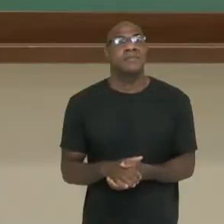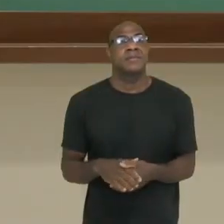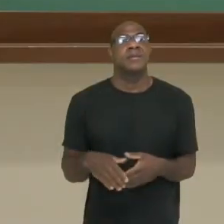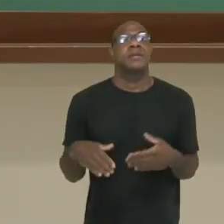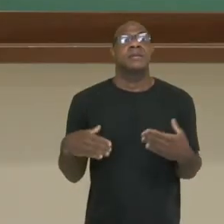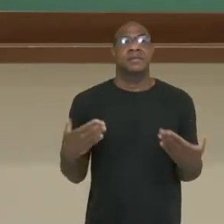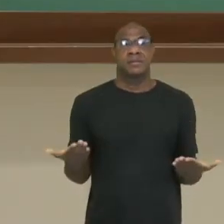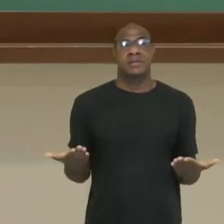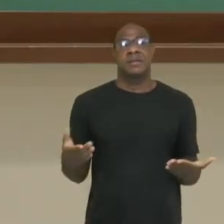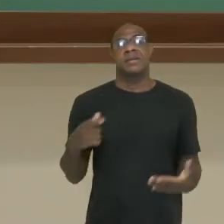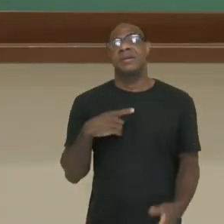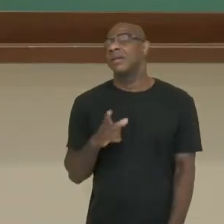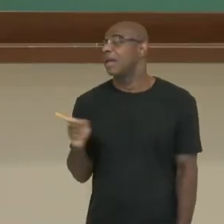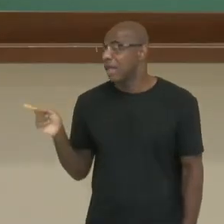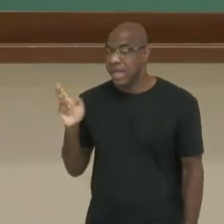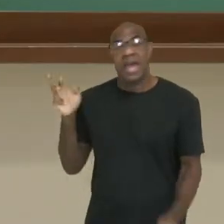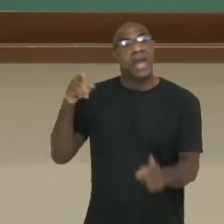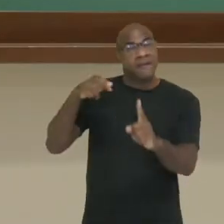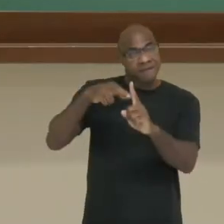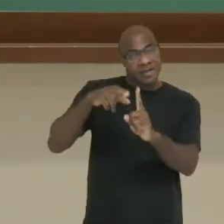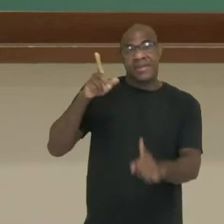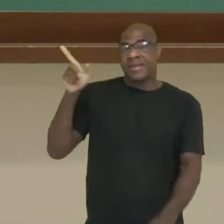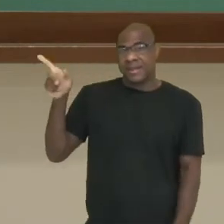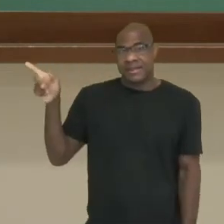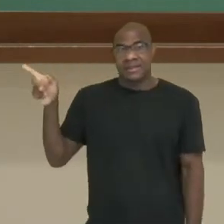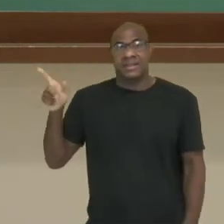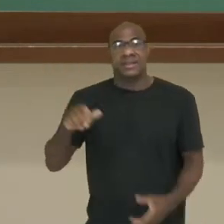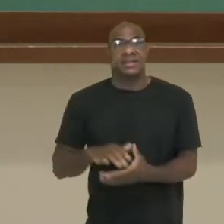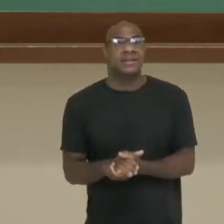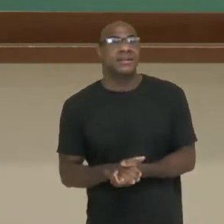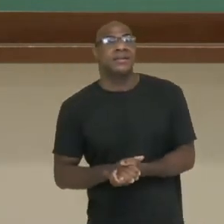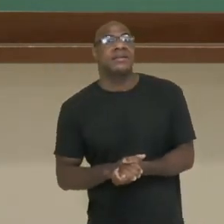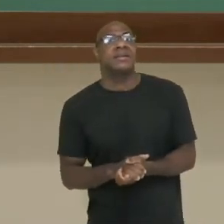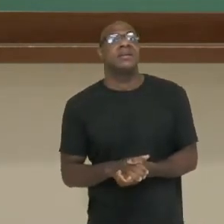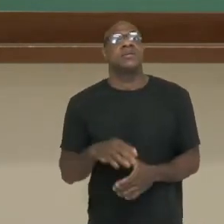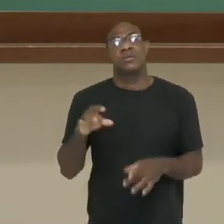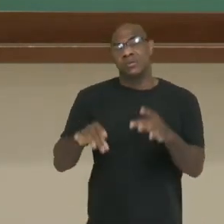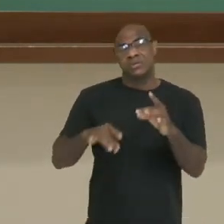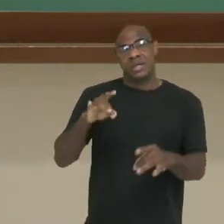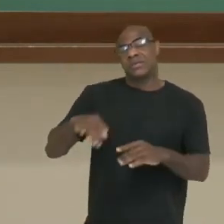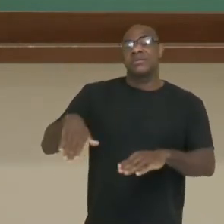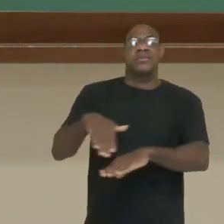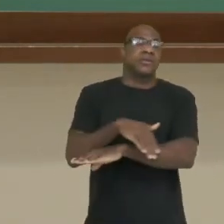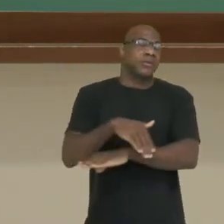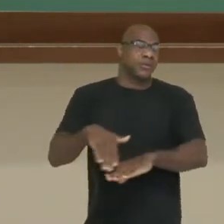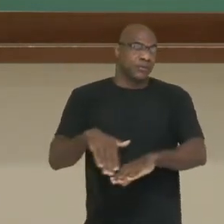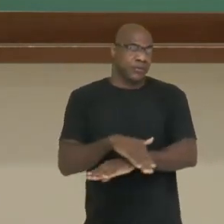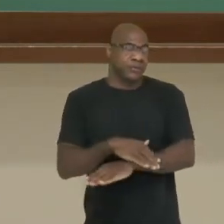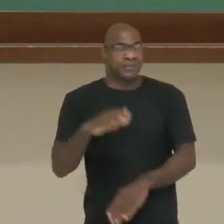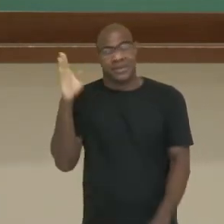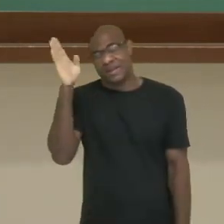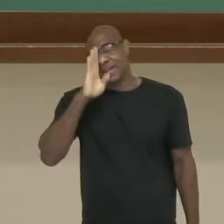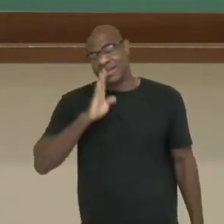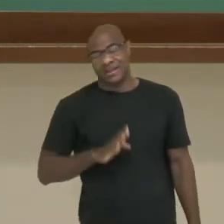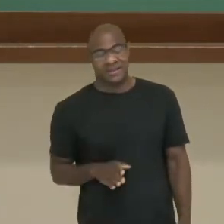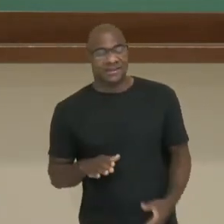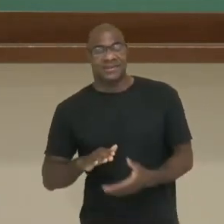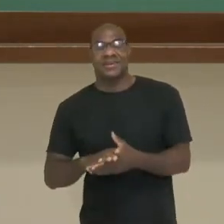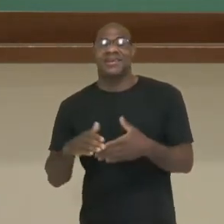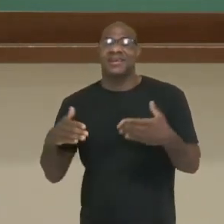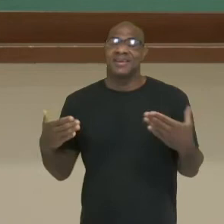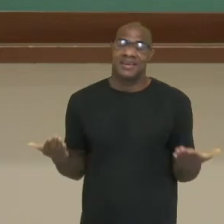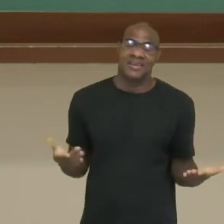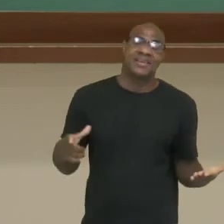grande referência, né? Oduvaldo Viana Filho também grande referência do teatro de rua, do teatro brasileiro. Então, o teatro de rua